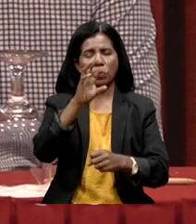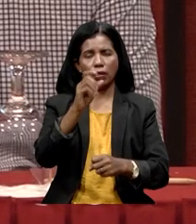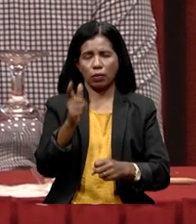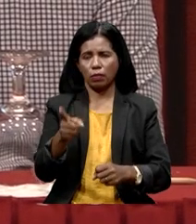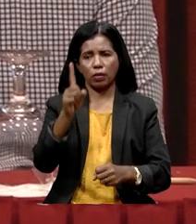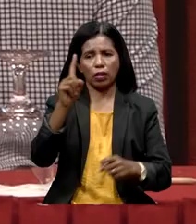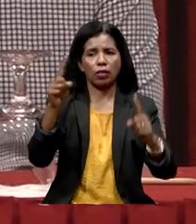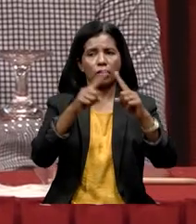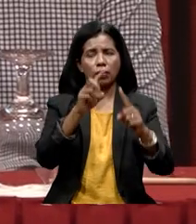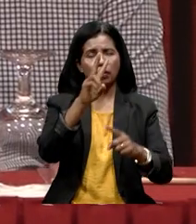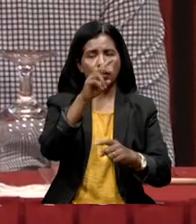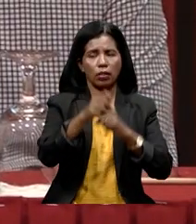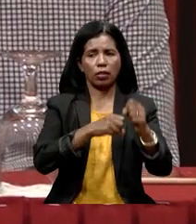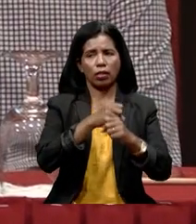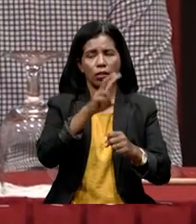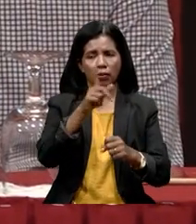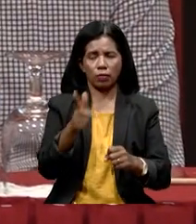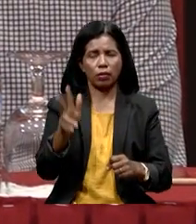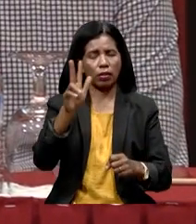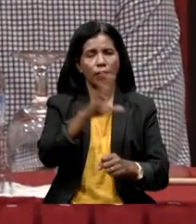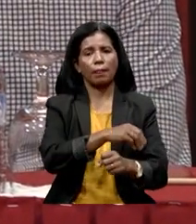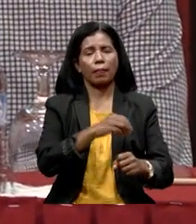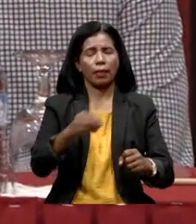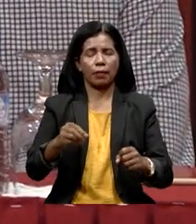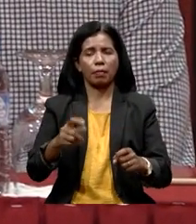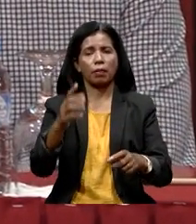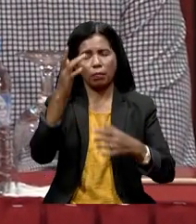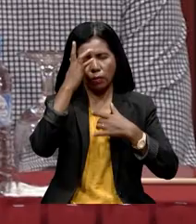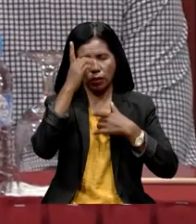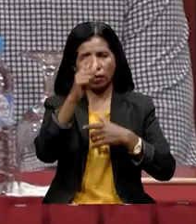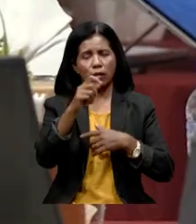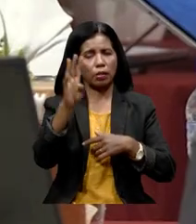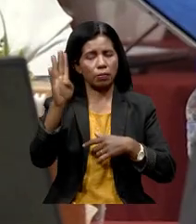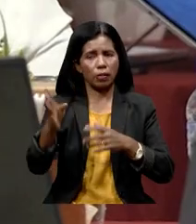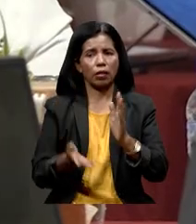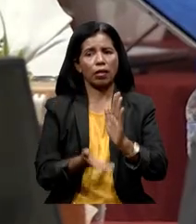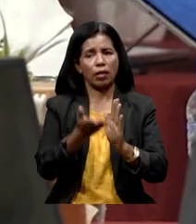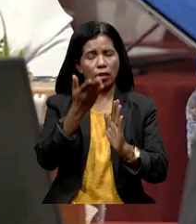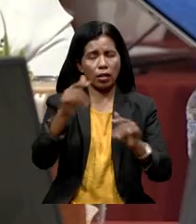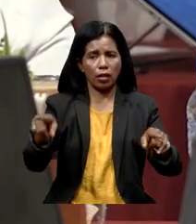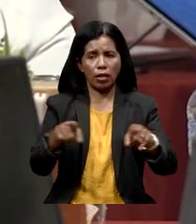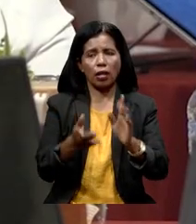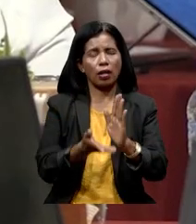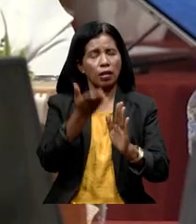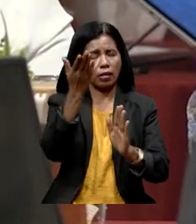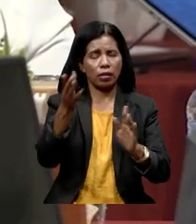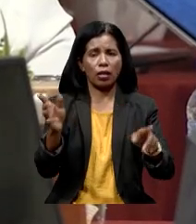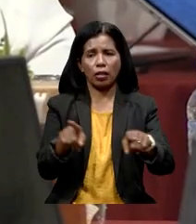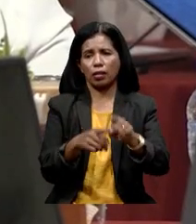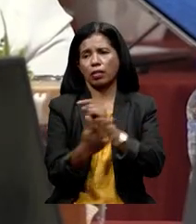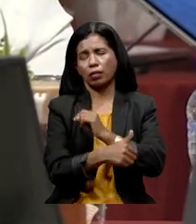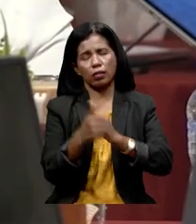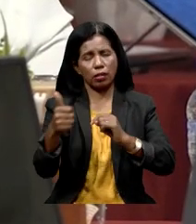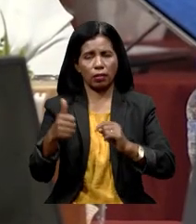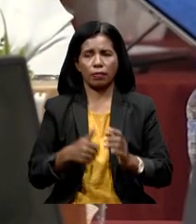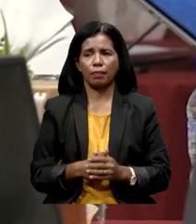tina rihunrua ronulu resin tolu hatudu, prevalensia ba tuberculose Timor Leste, asli kompara nasasun seluk e Sudeste Aziatiku.